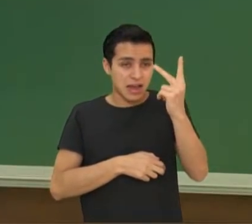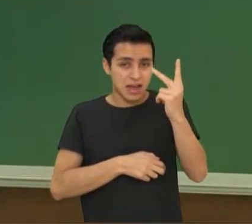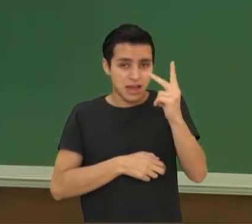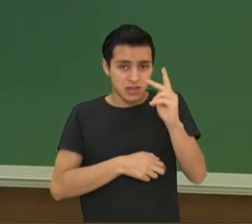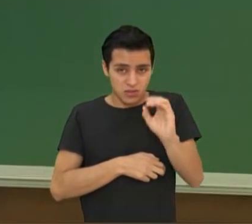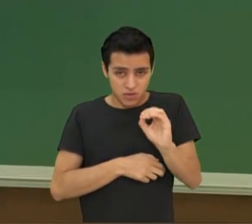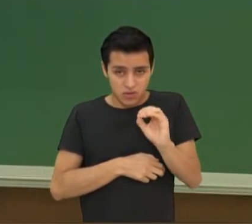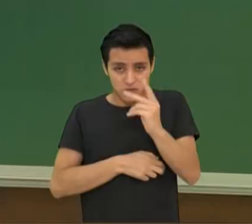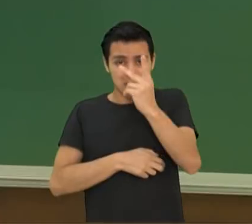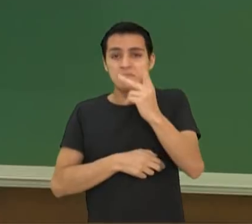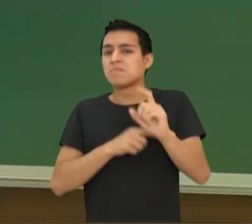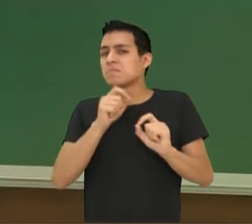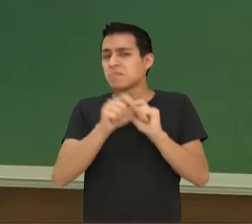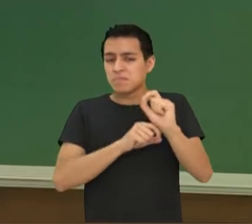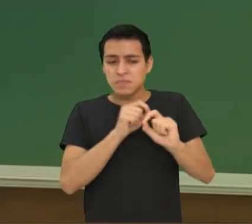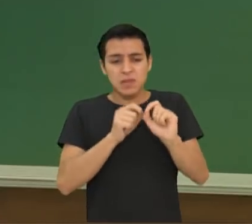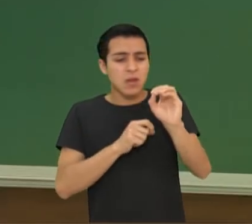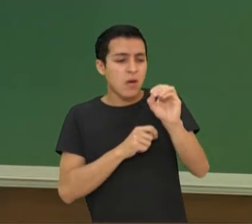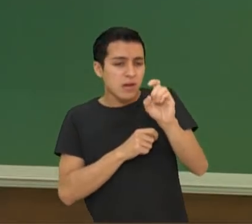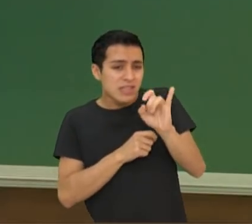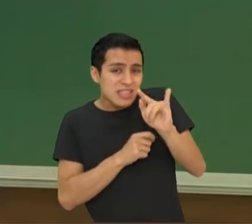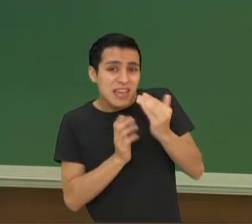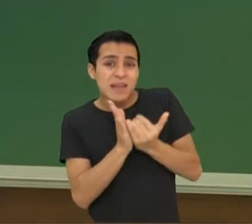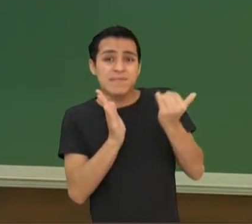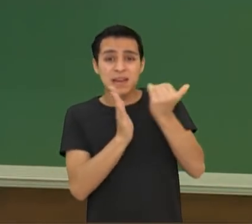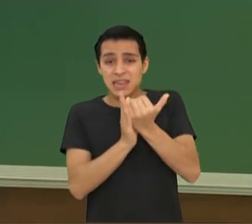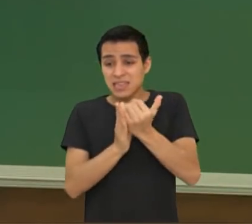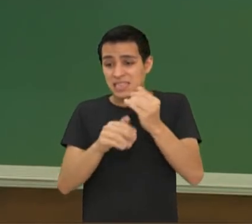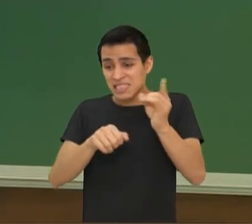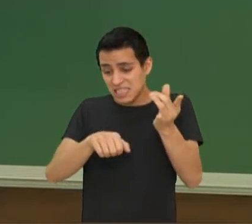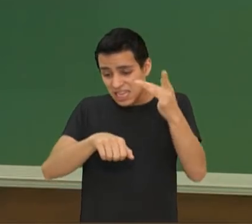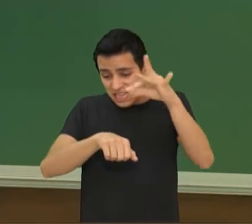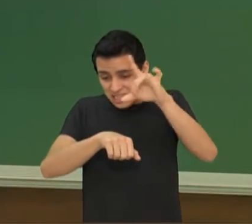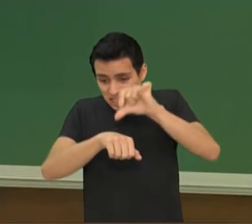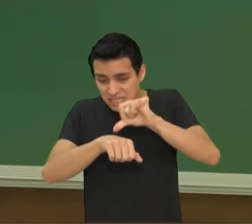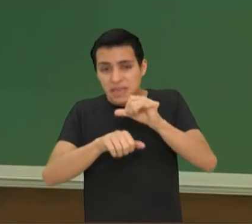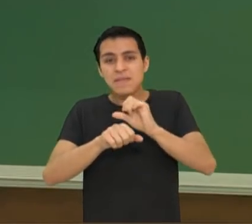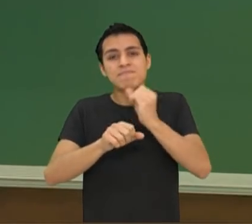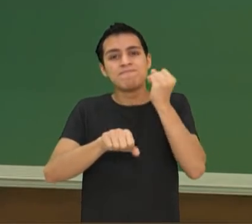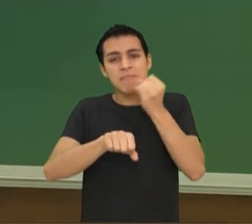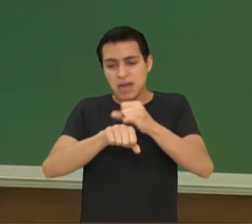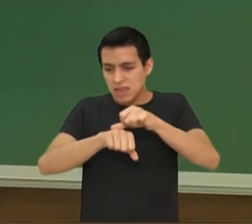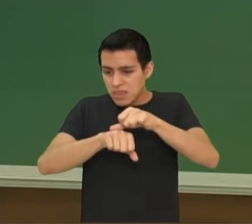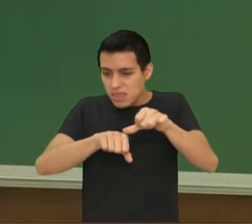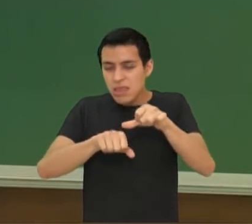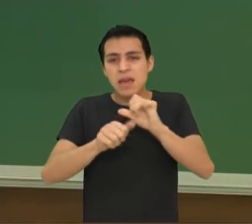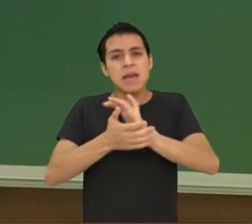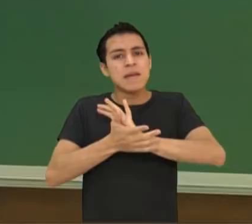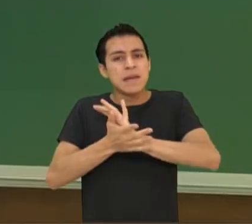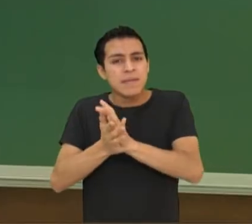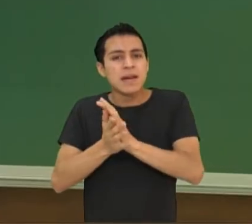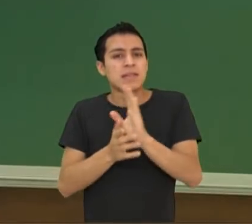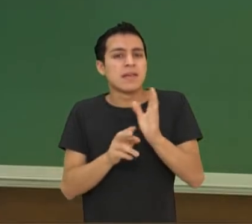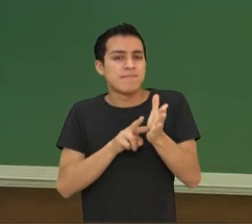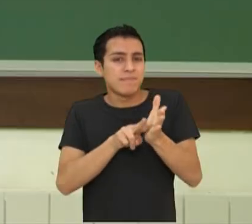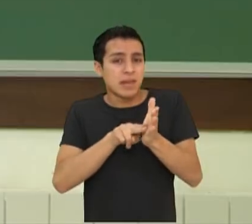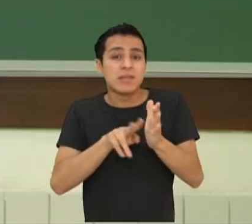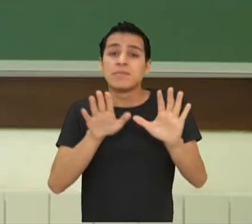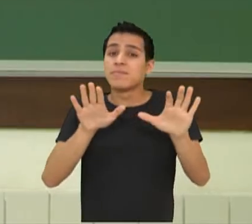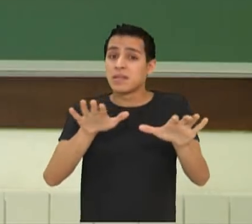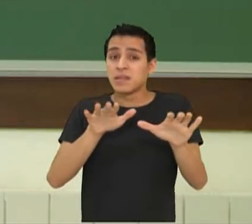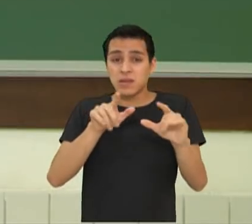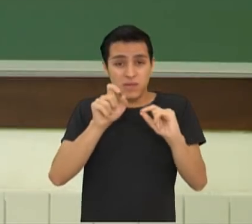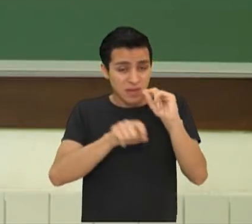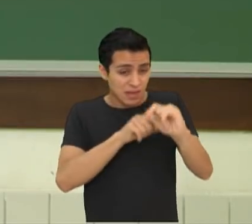H2O2. E esse oxigênio a mais, quando você joga na ferida, ele mata a bactéria. Olha que genial! Porém,